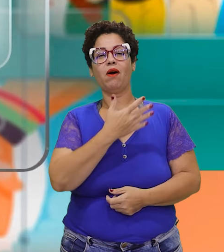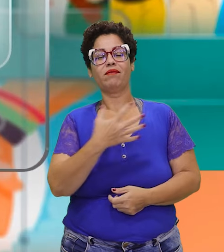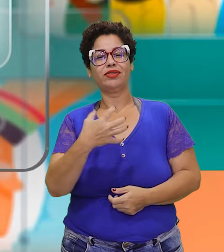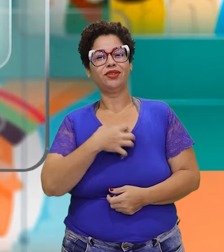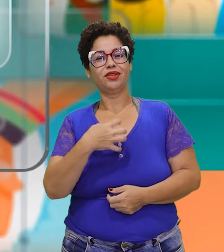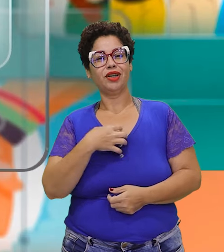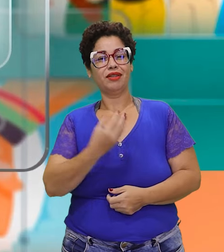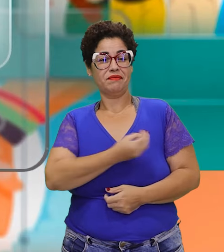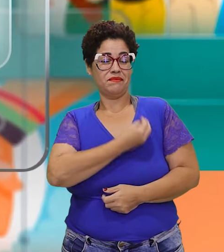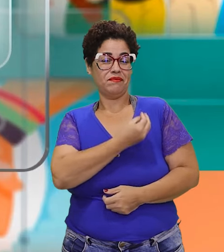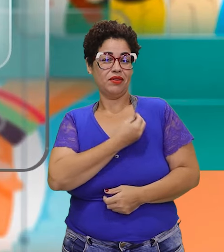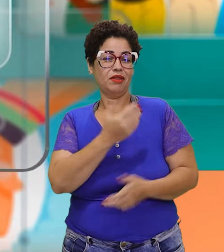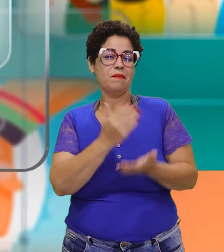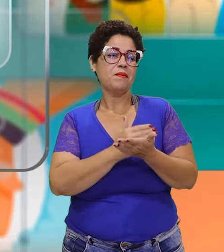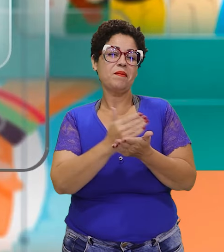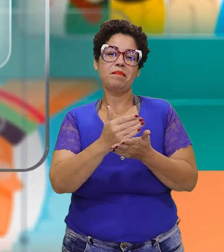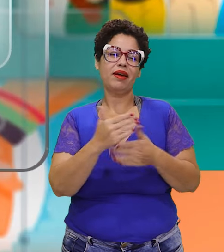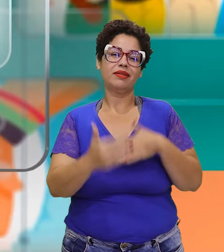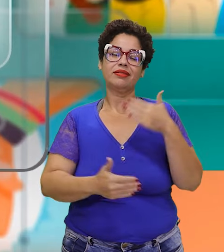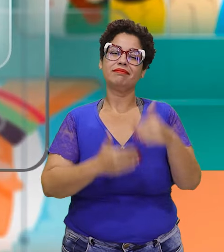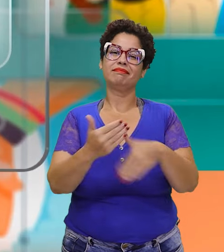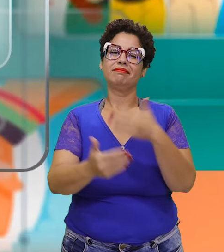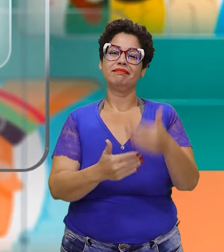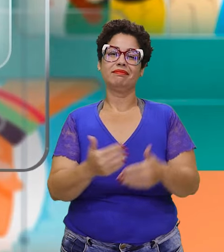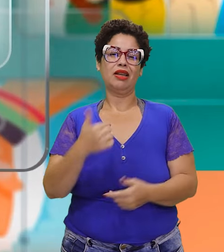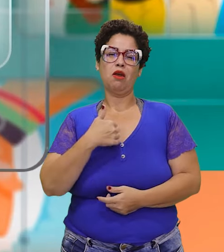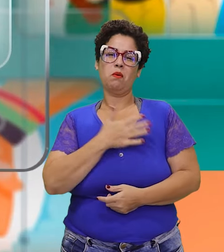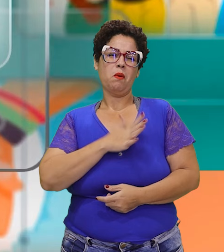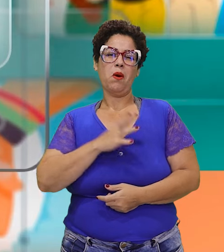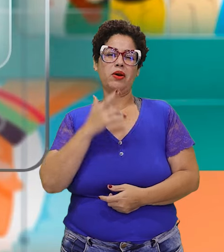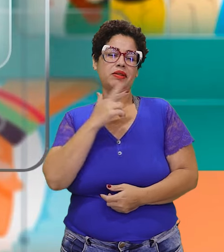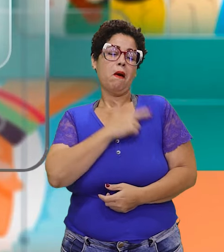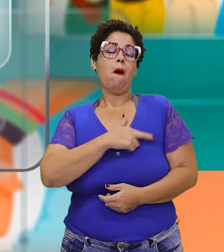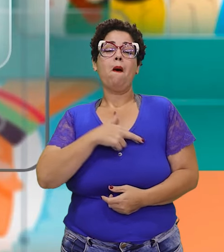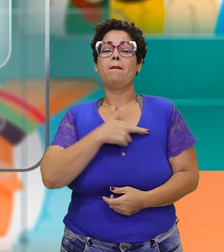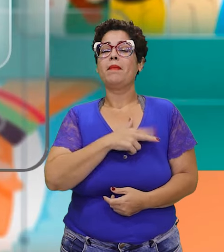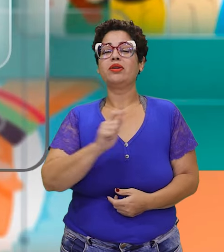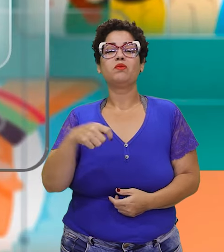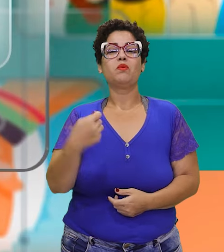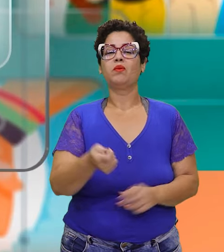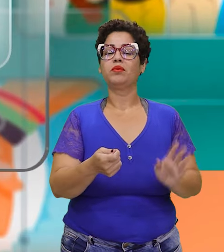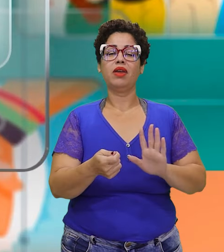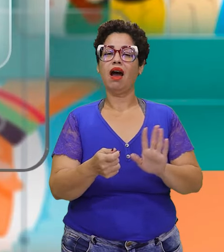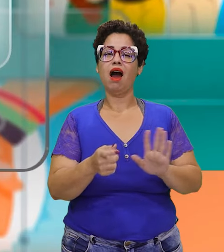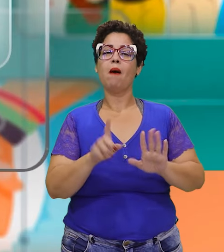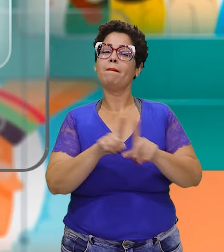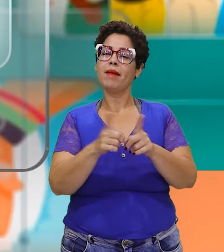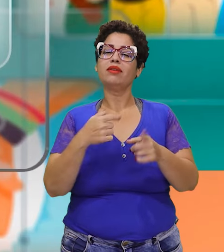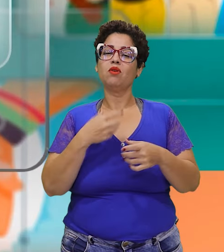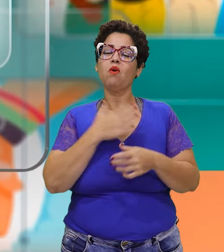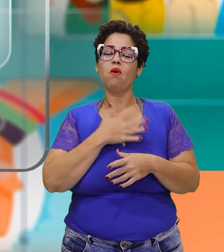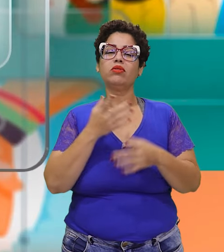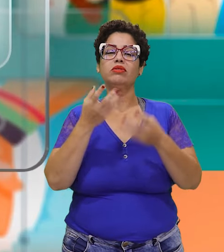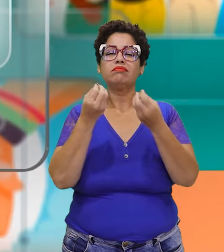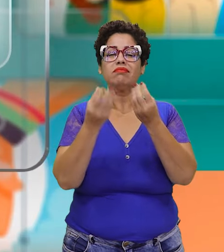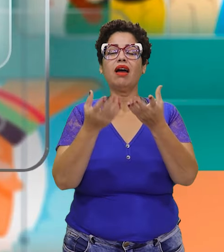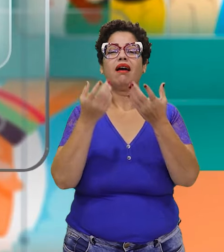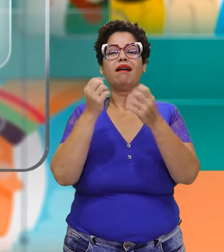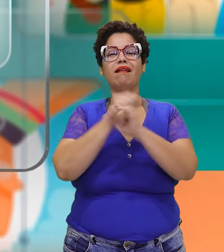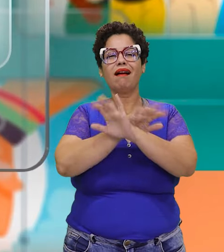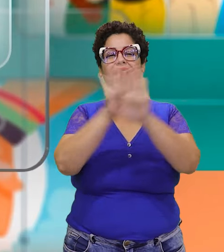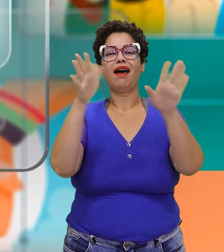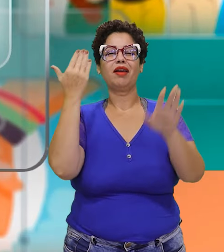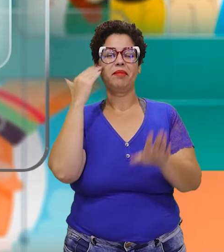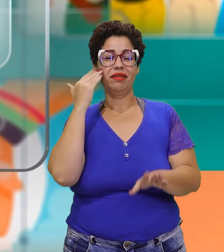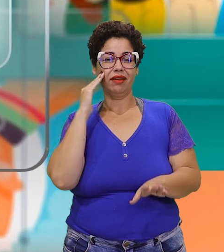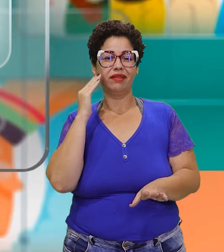uma nova forma de vida começa, digamos, né? Eu detesto romantizar as coisas, mas já estou aqui romantizando de certa